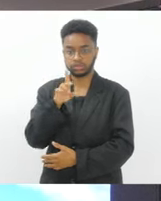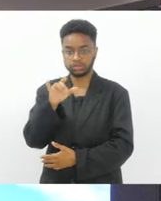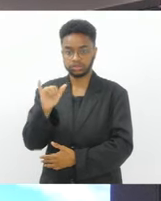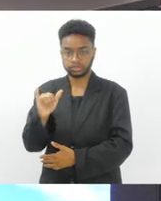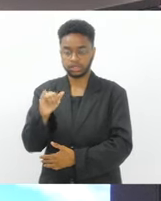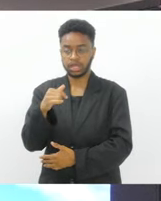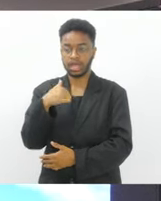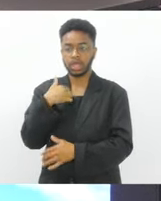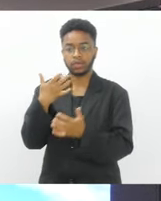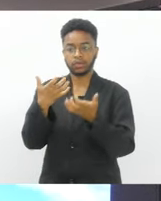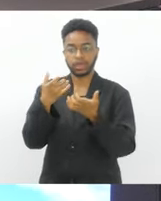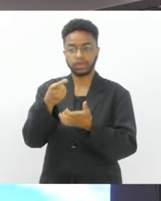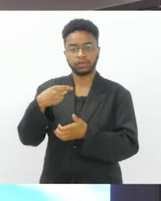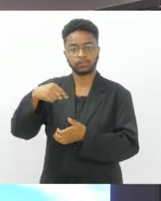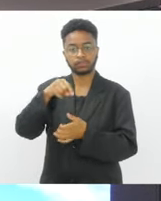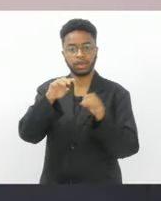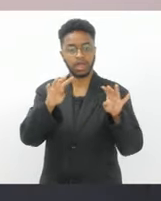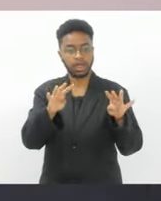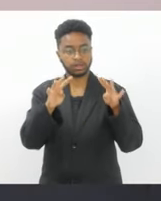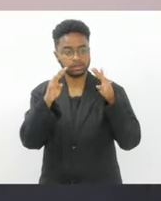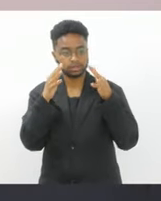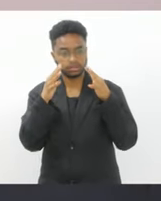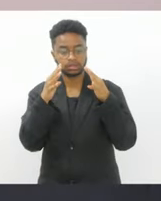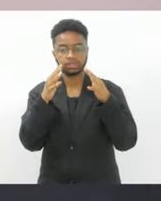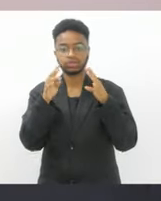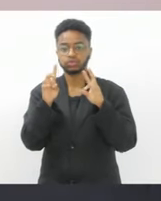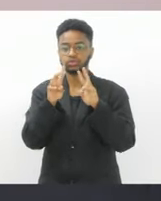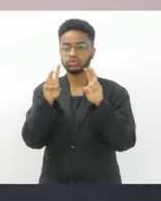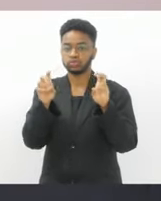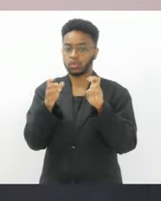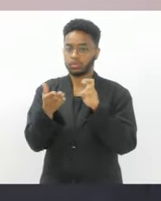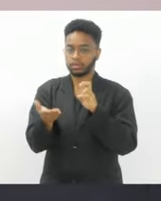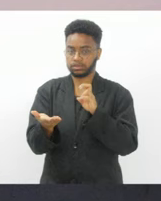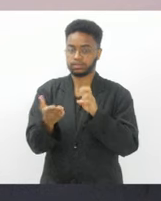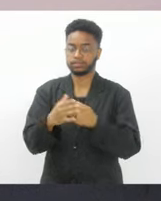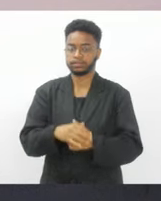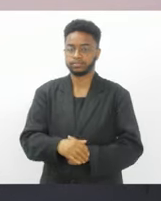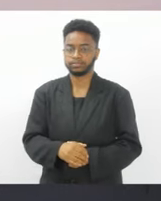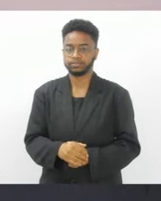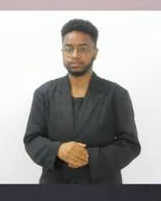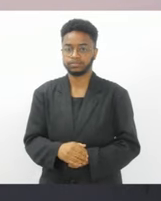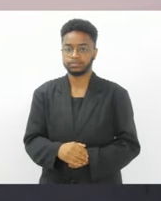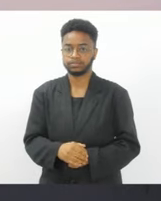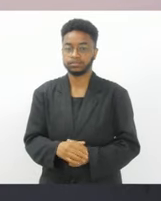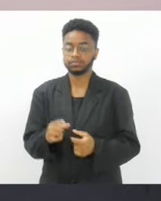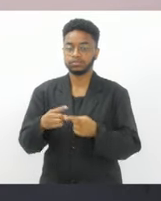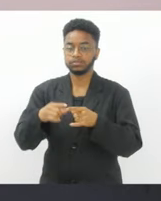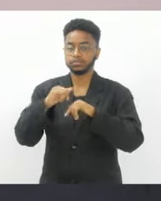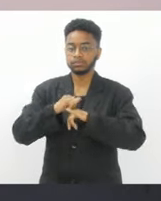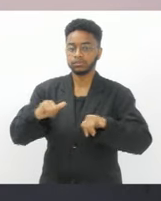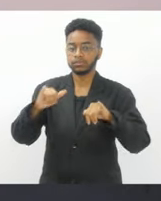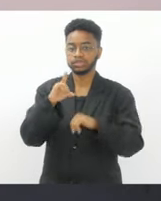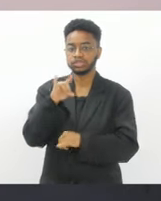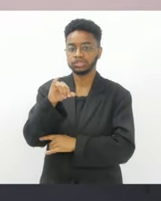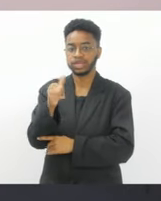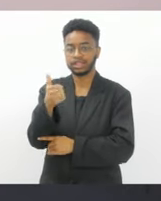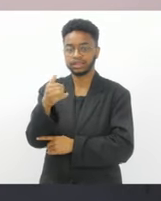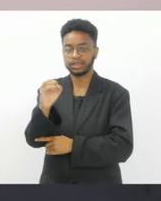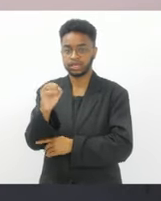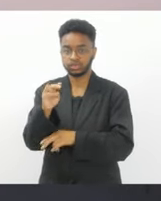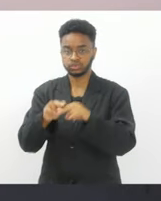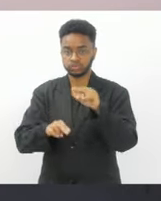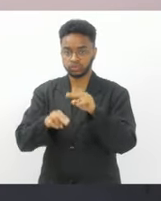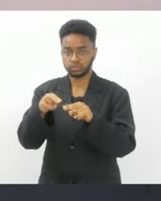chamar a atenção sobre a matéria divulgada em 10 de